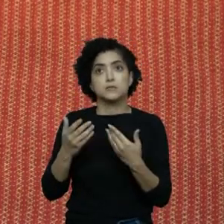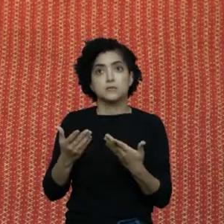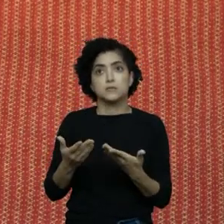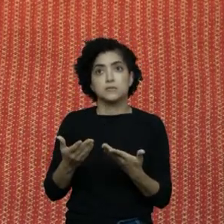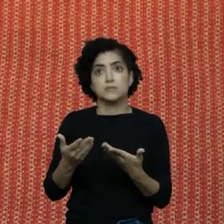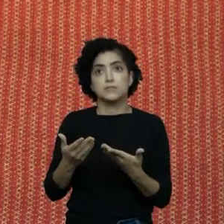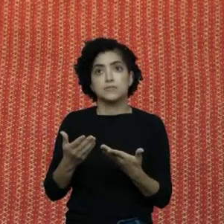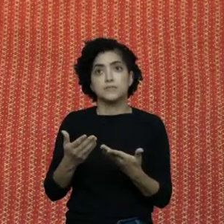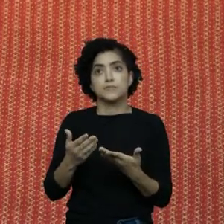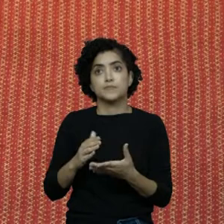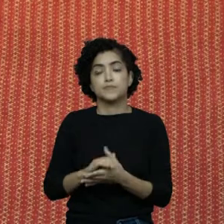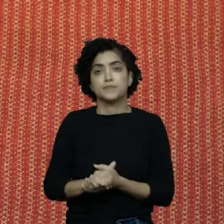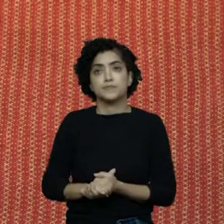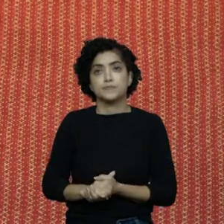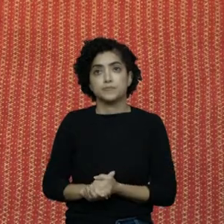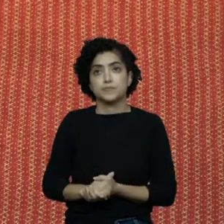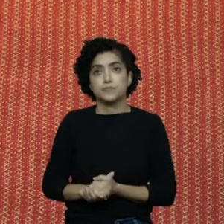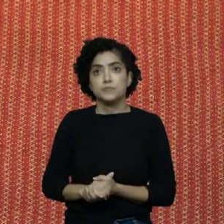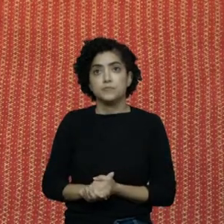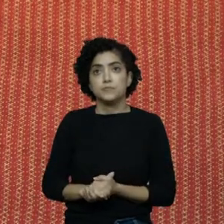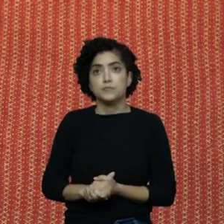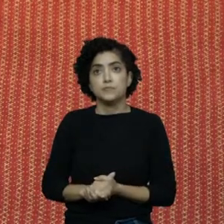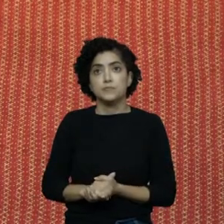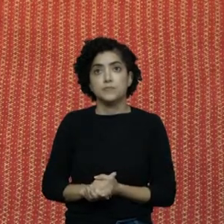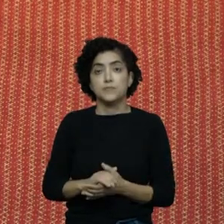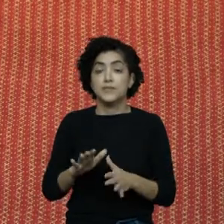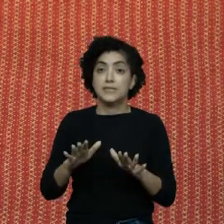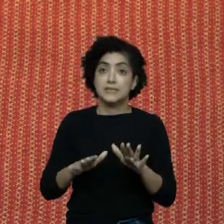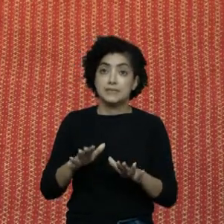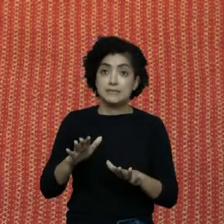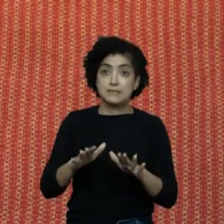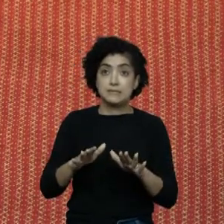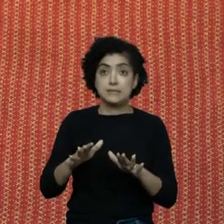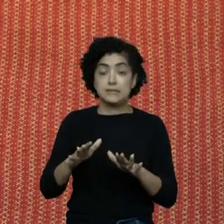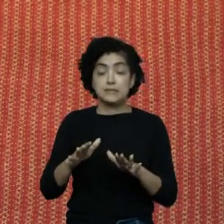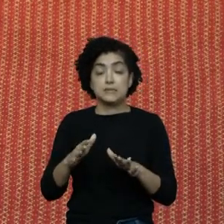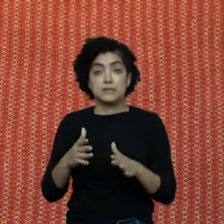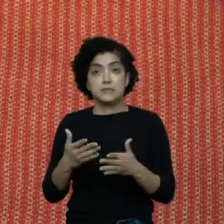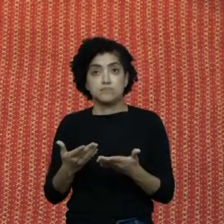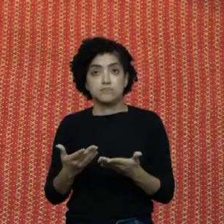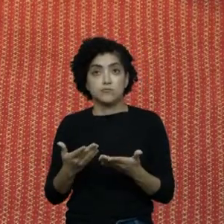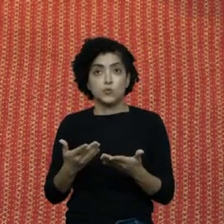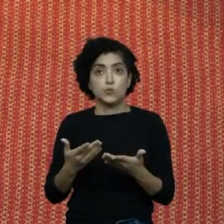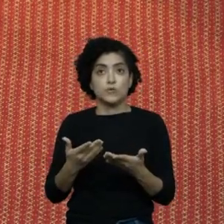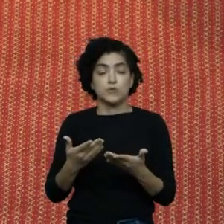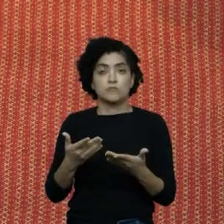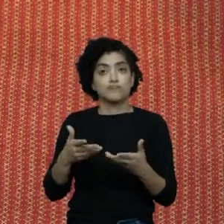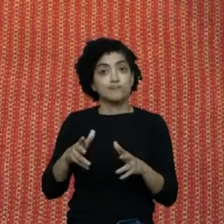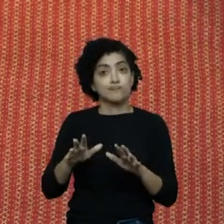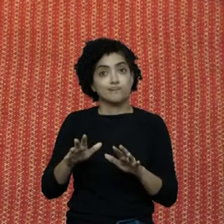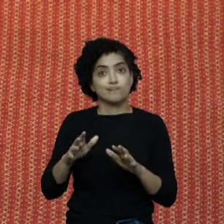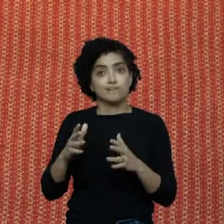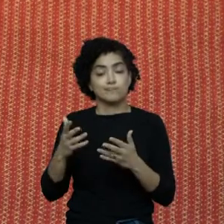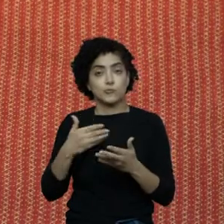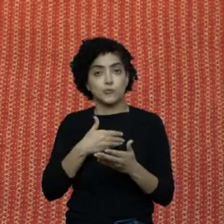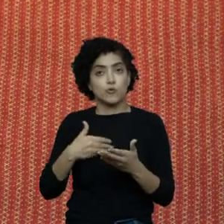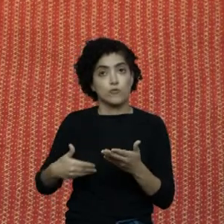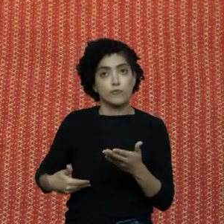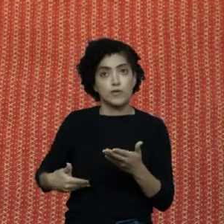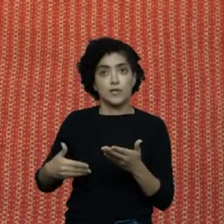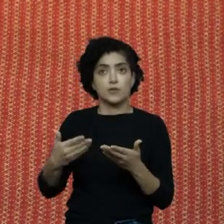peso o governo esteja Resistindo a isso como foi bem Fala que eu Lima tenho certeza que